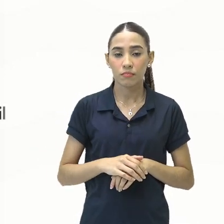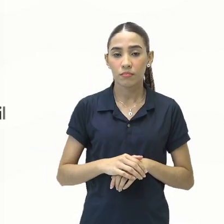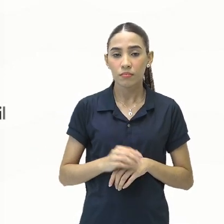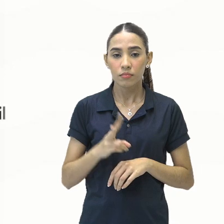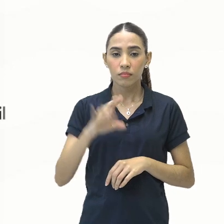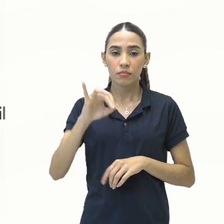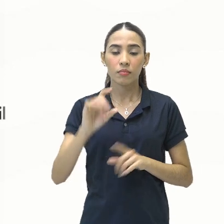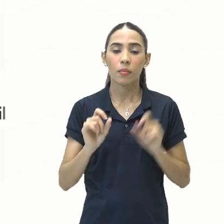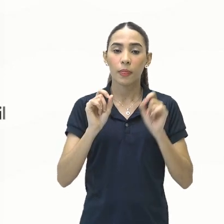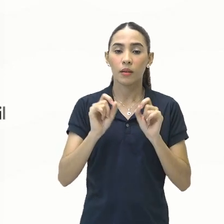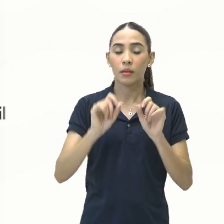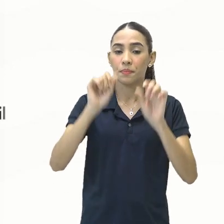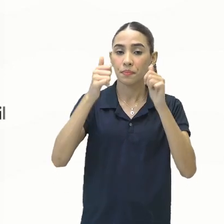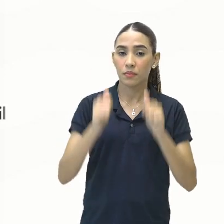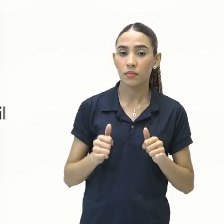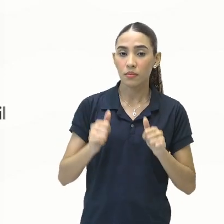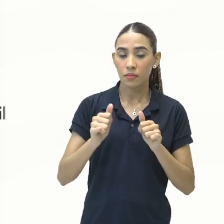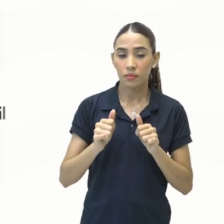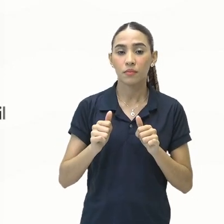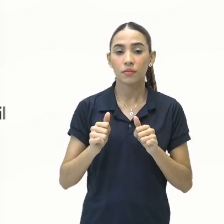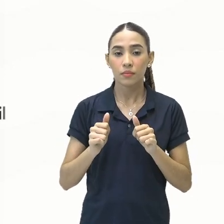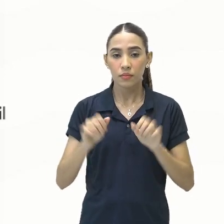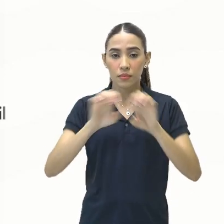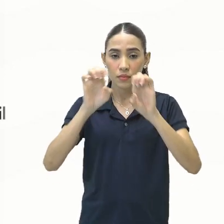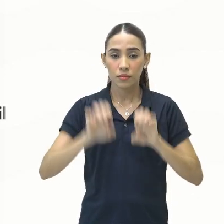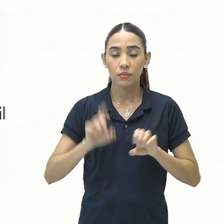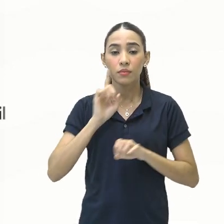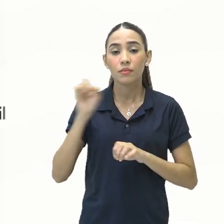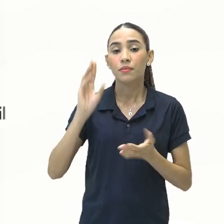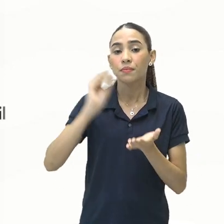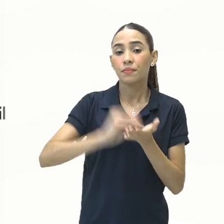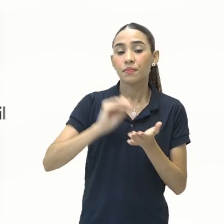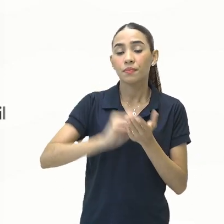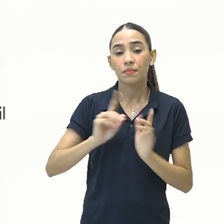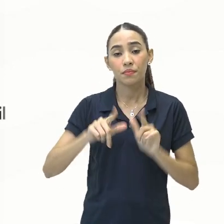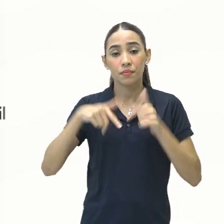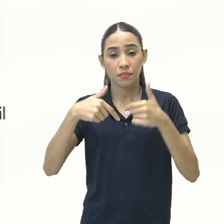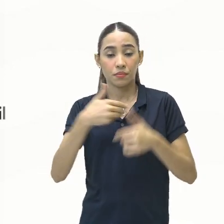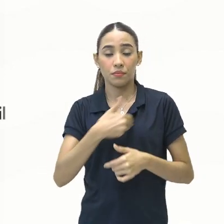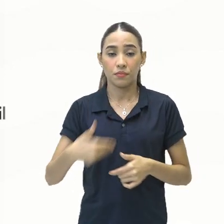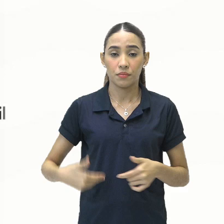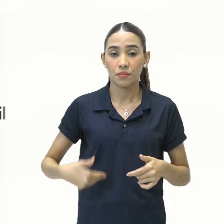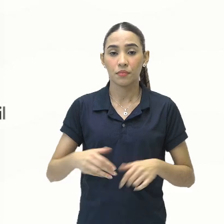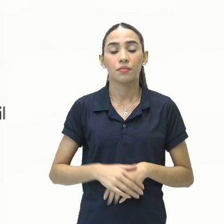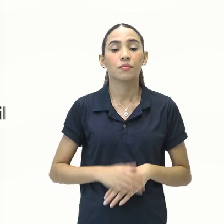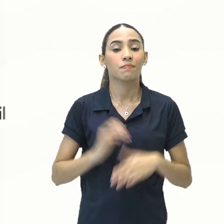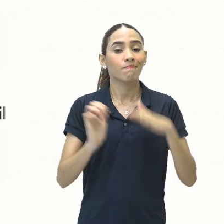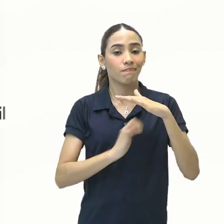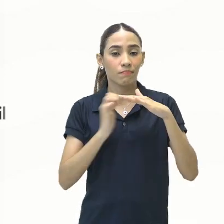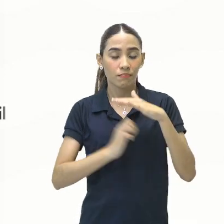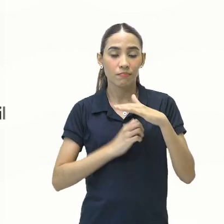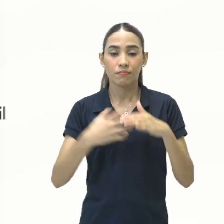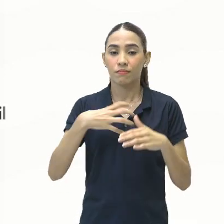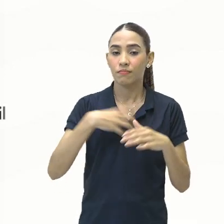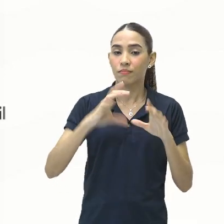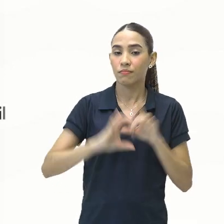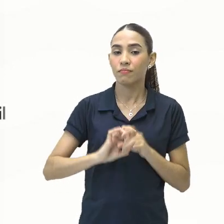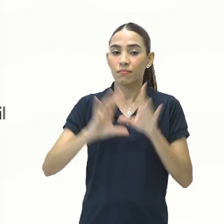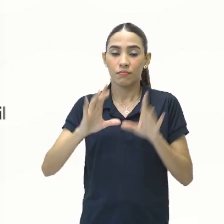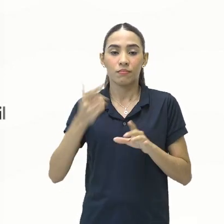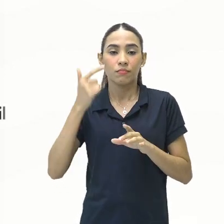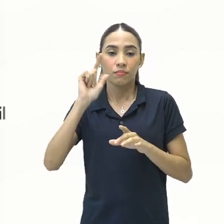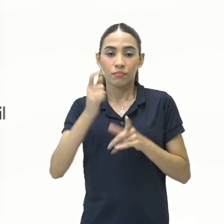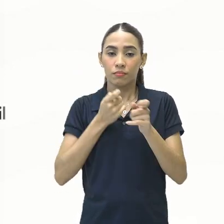aí fazer a análise dessa fundamentação. Devido à falta de atuação das autoridades, grandes empresas sentem-se livres para invadir